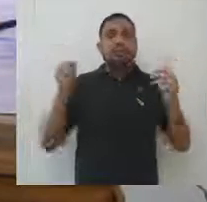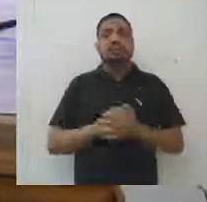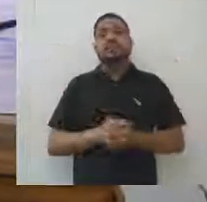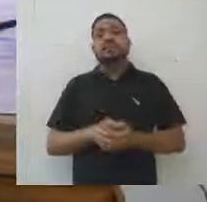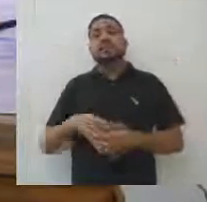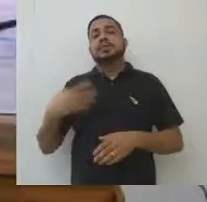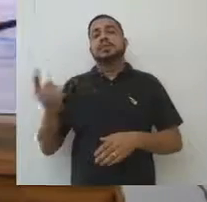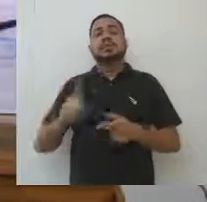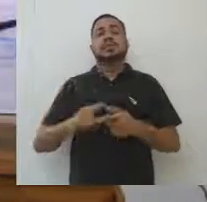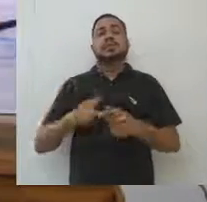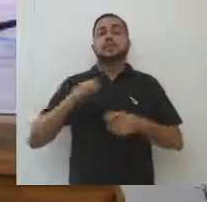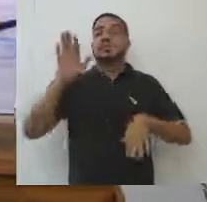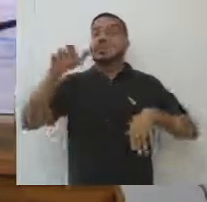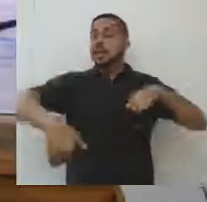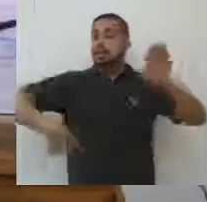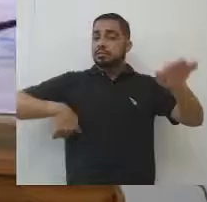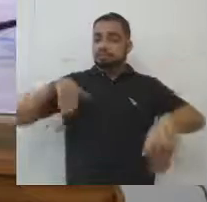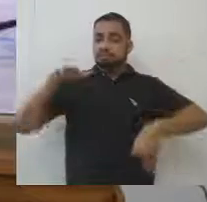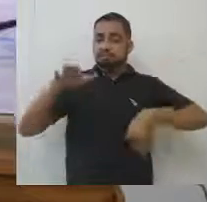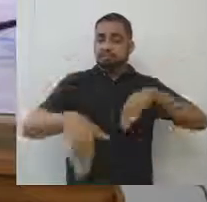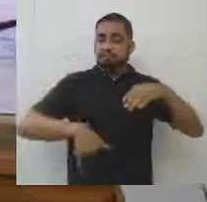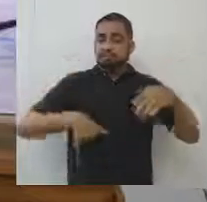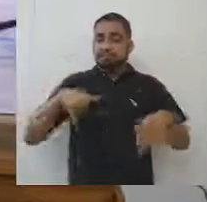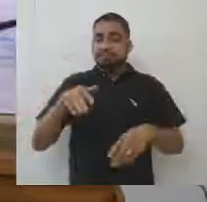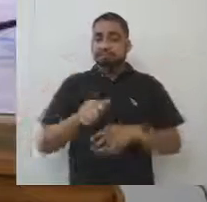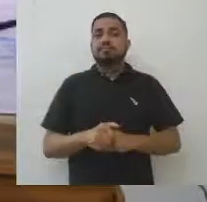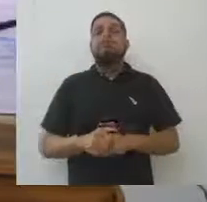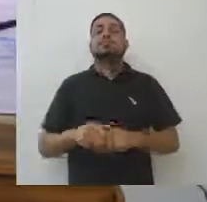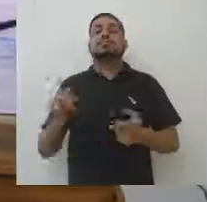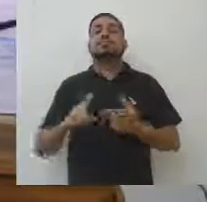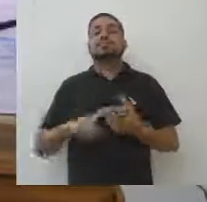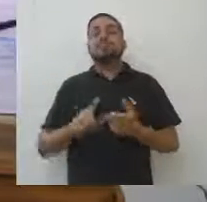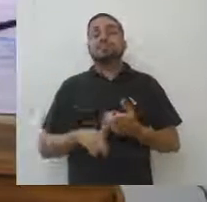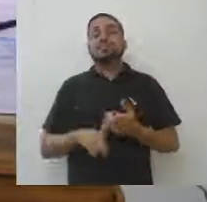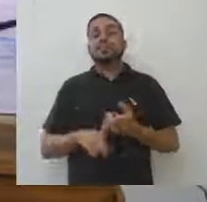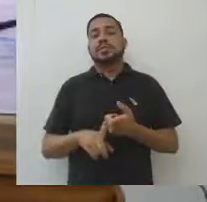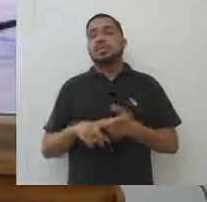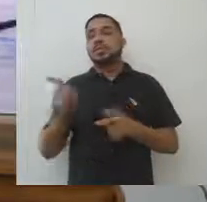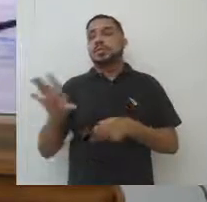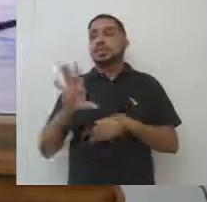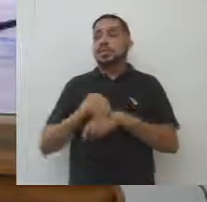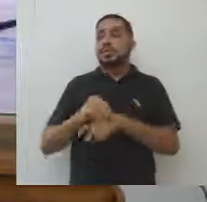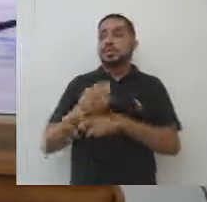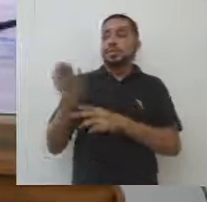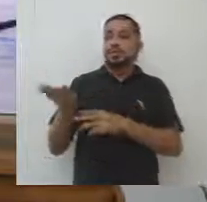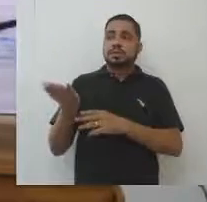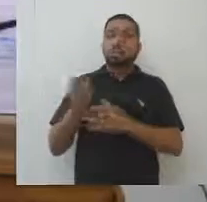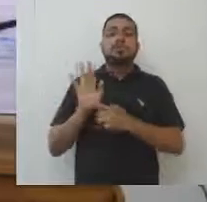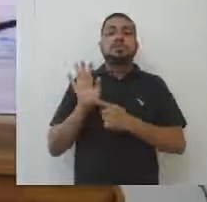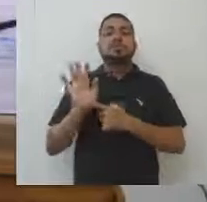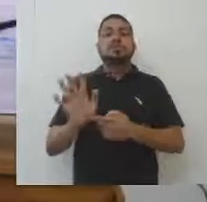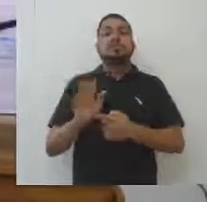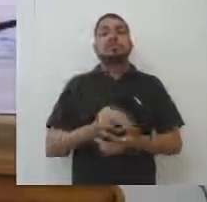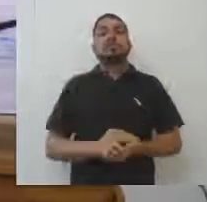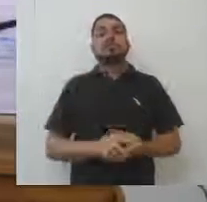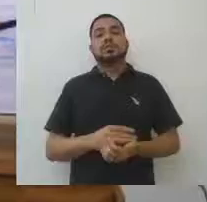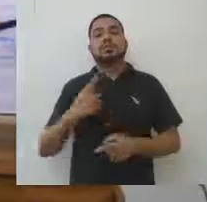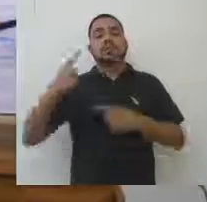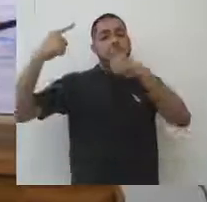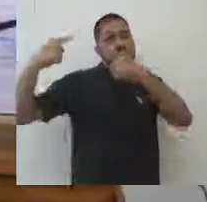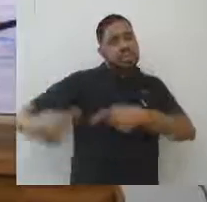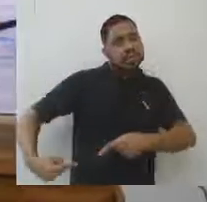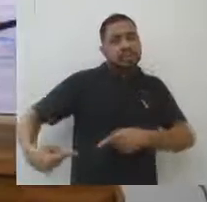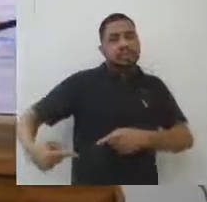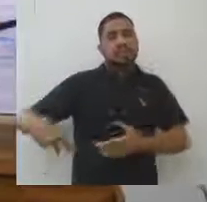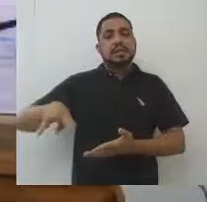Do nado sincronizado, ok? E aí essa foto, como eu falei, mostra justamente uma competição